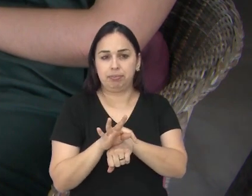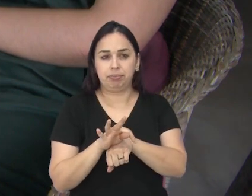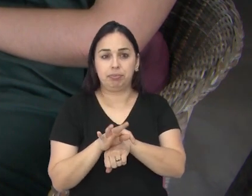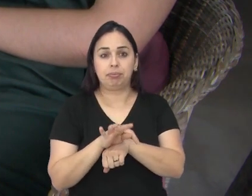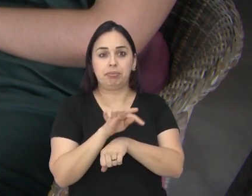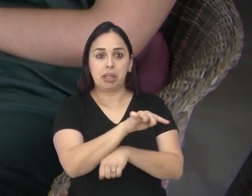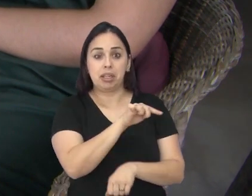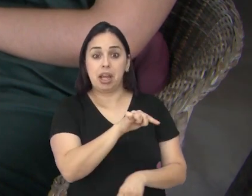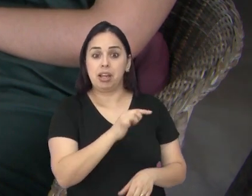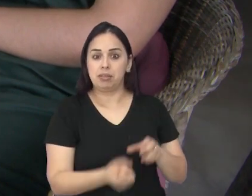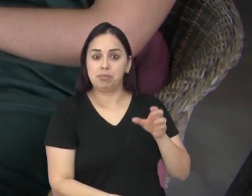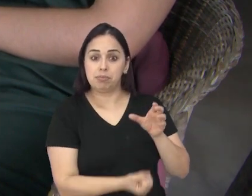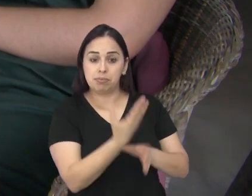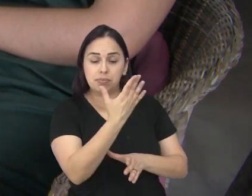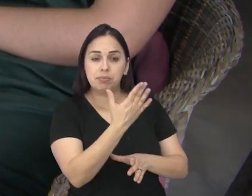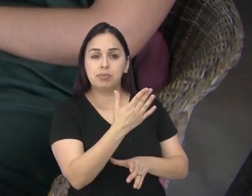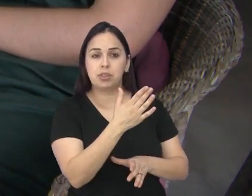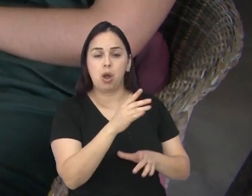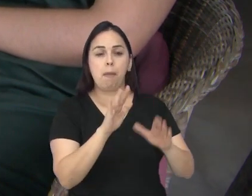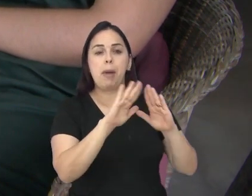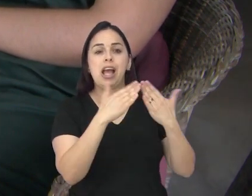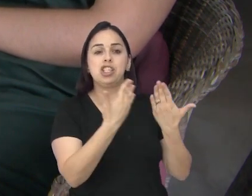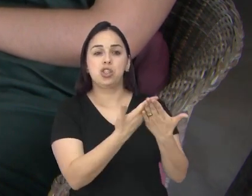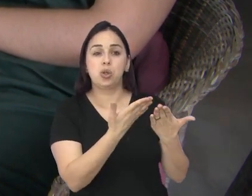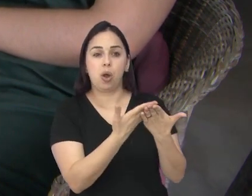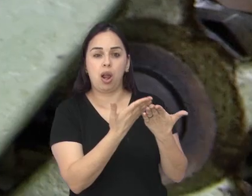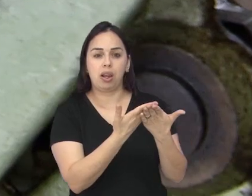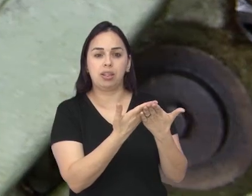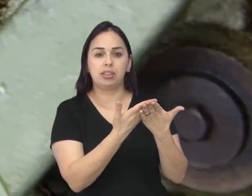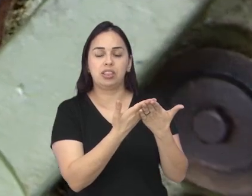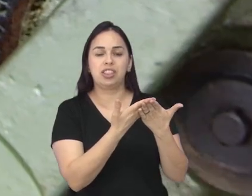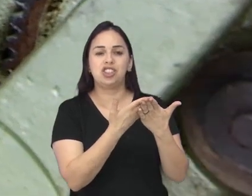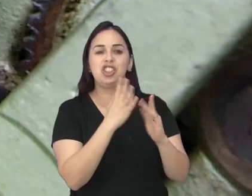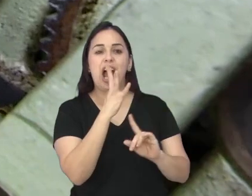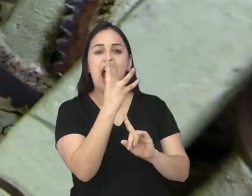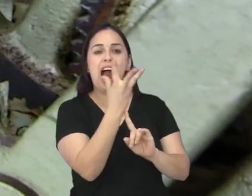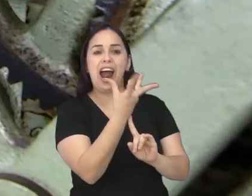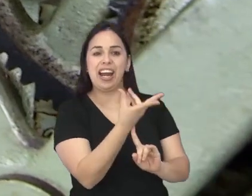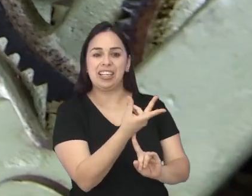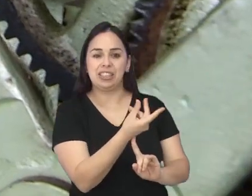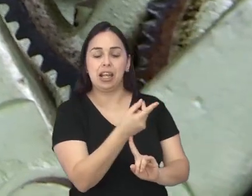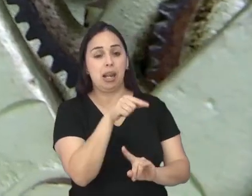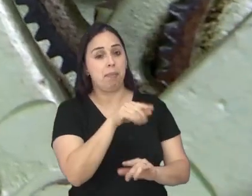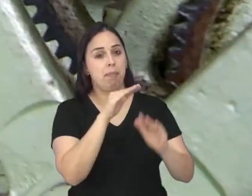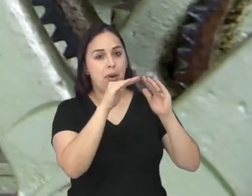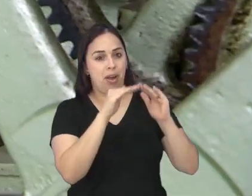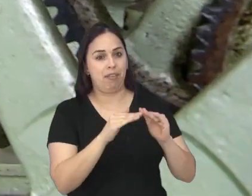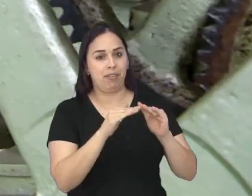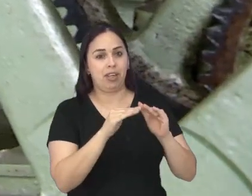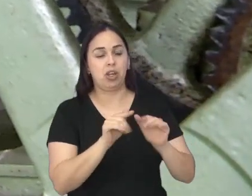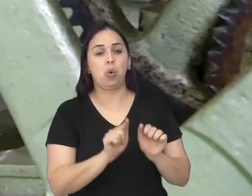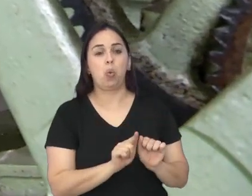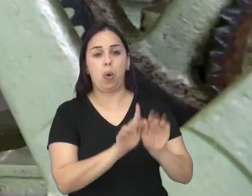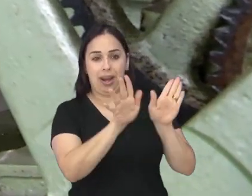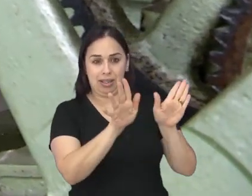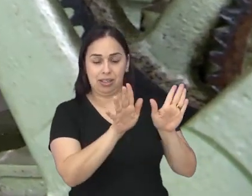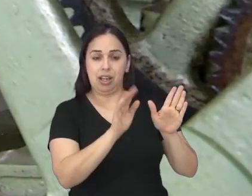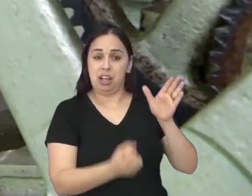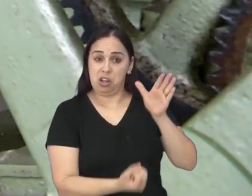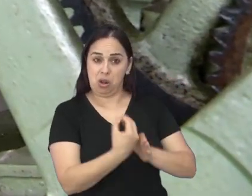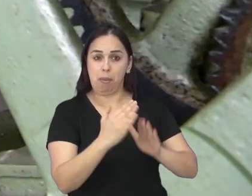E ele fundou uma escolinha de arte. Ele morava em Guarulhos, São Paulo, ele montou uma escolinha de